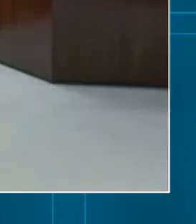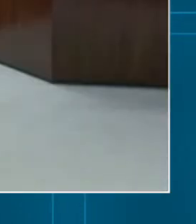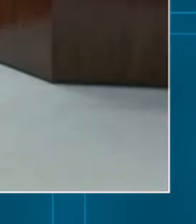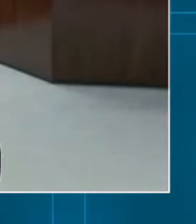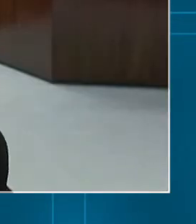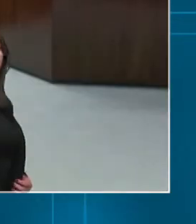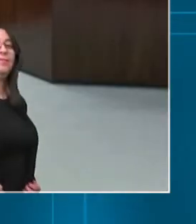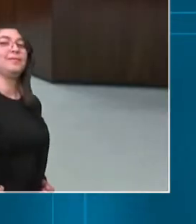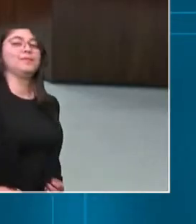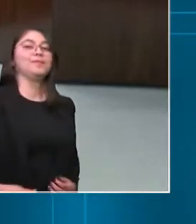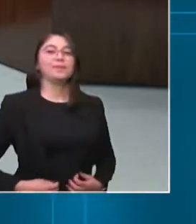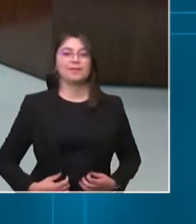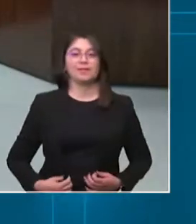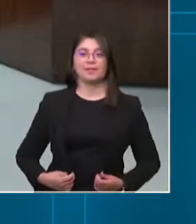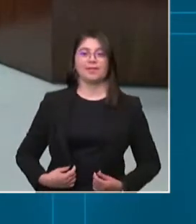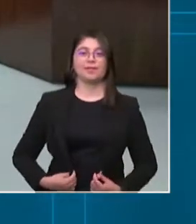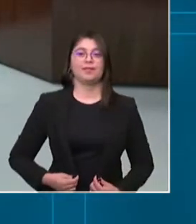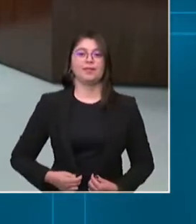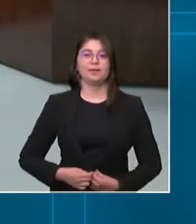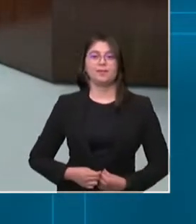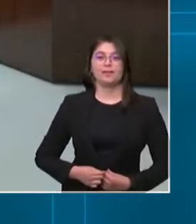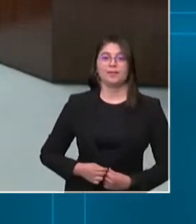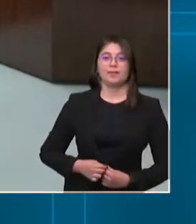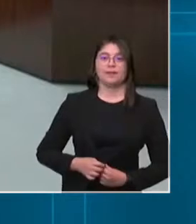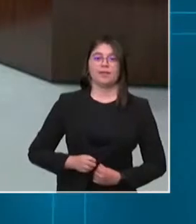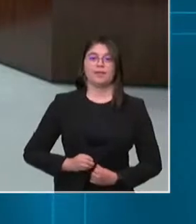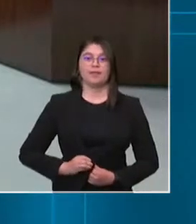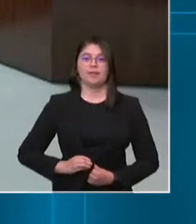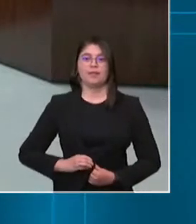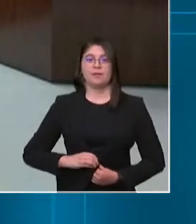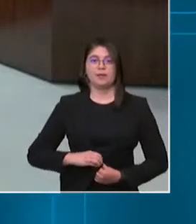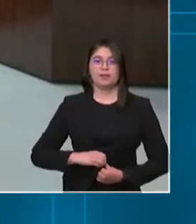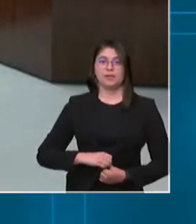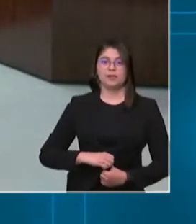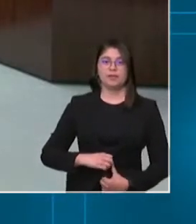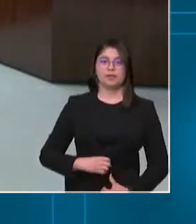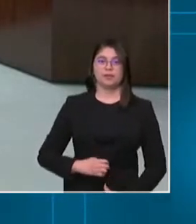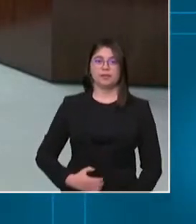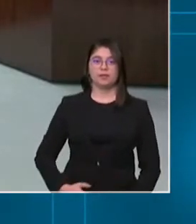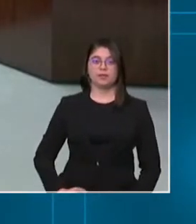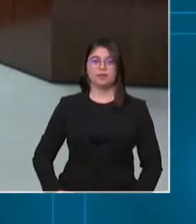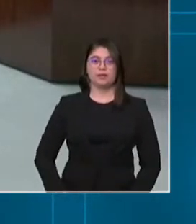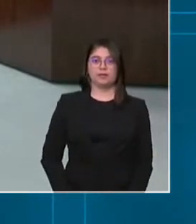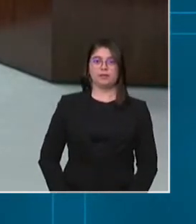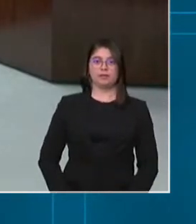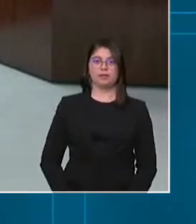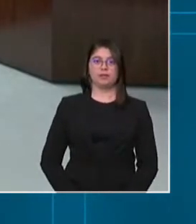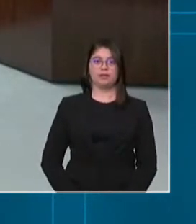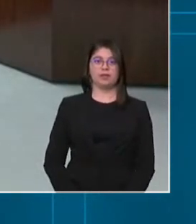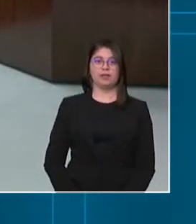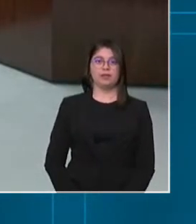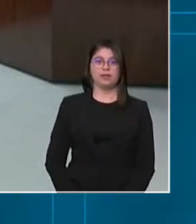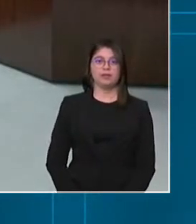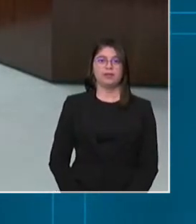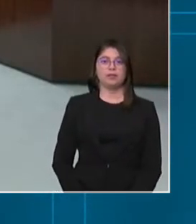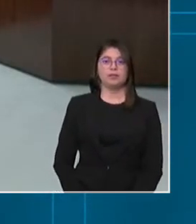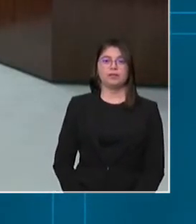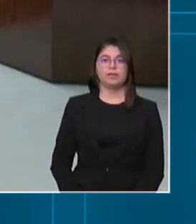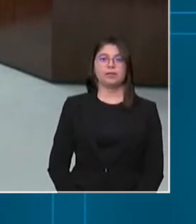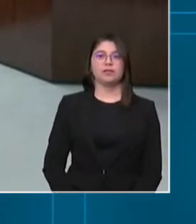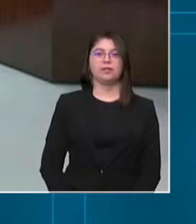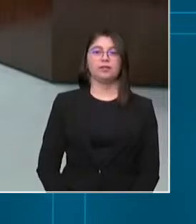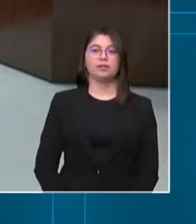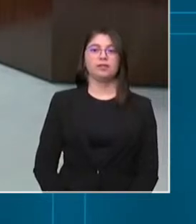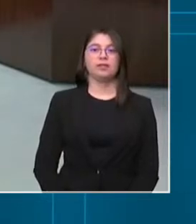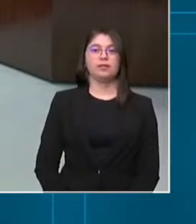não justamente porque me parece que a corte tem de adotar ou passar a adotar um tom conciliatório,